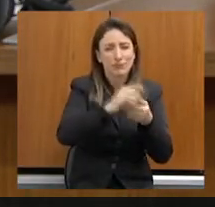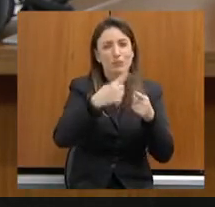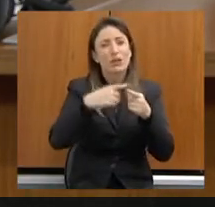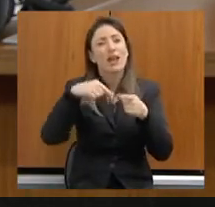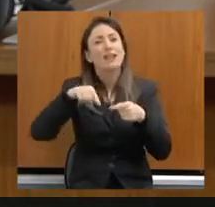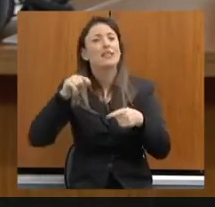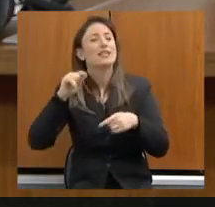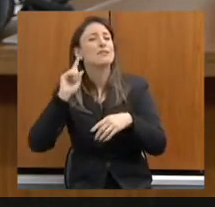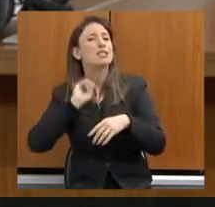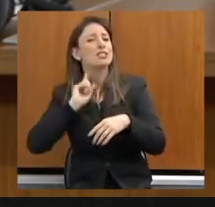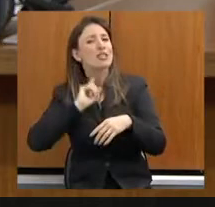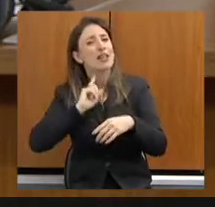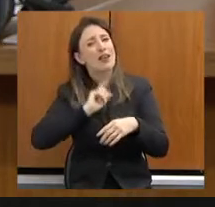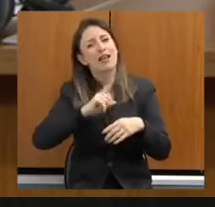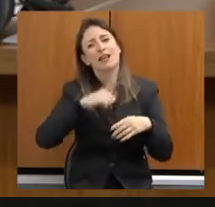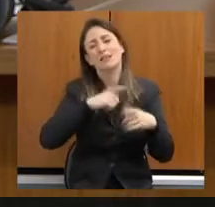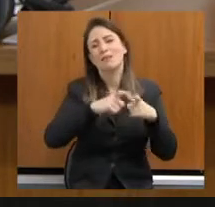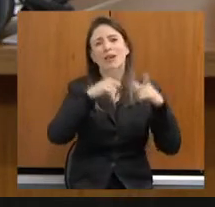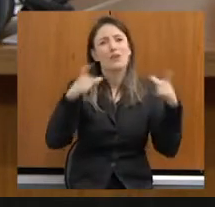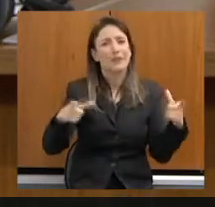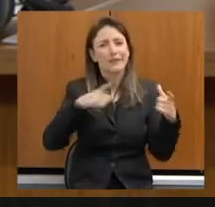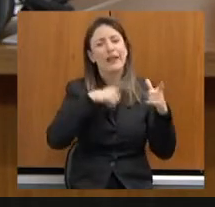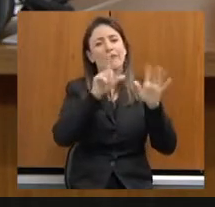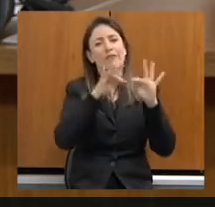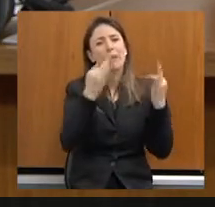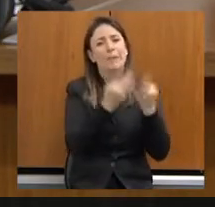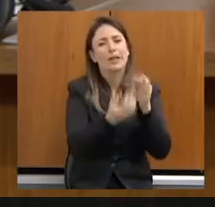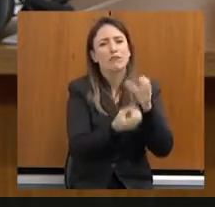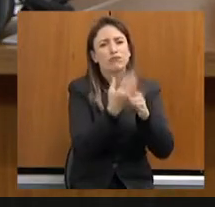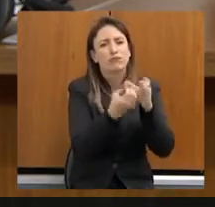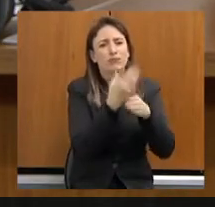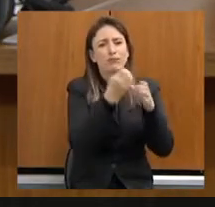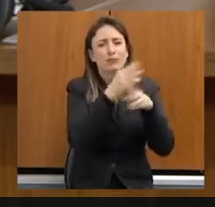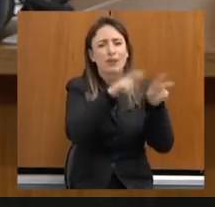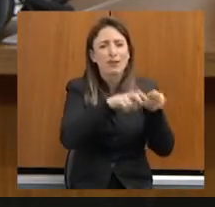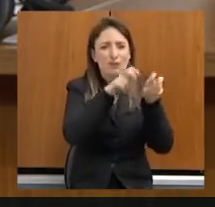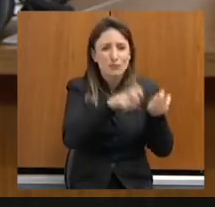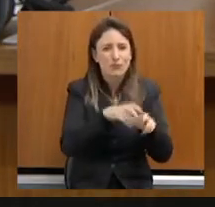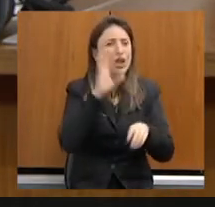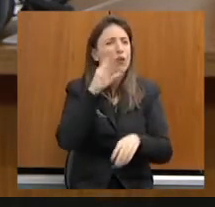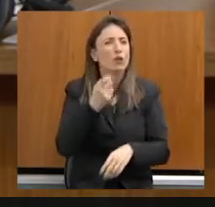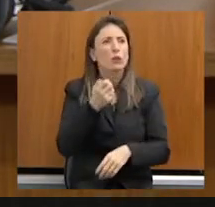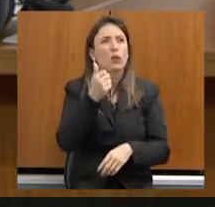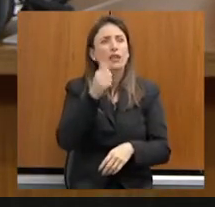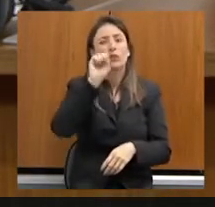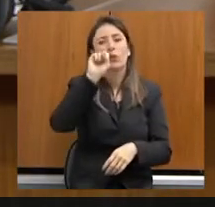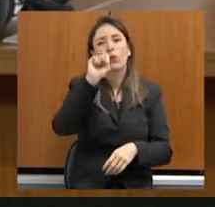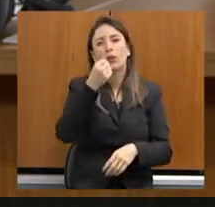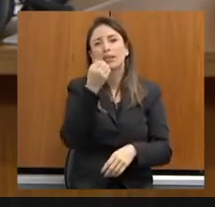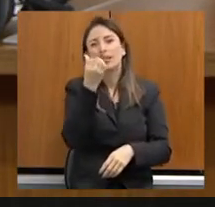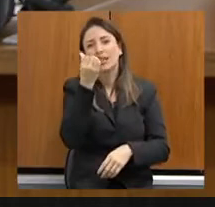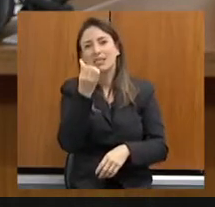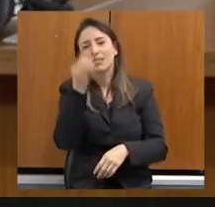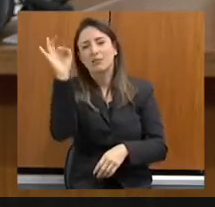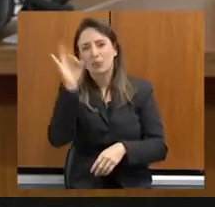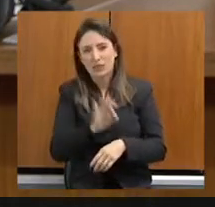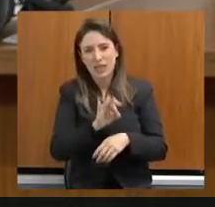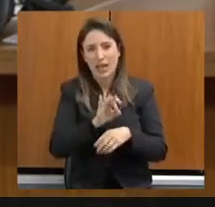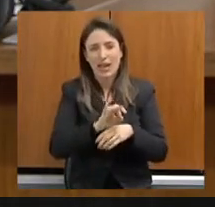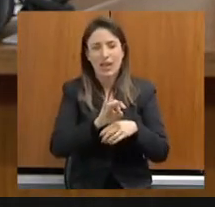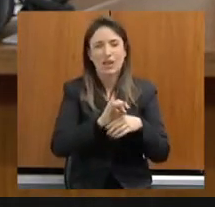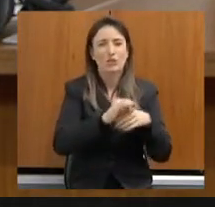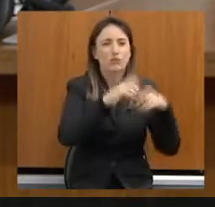agricultores familiares em sua grande maioria acho que estamos quase este que oitenta e Seis por cento das propriedades rurais